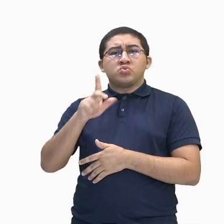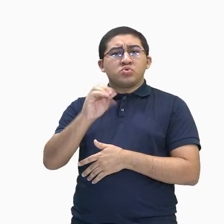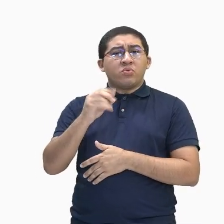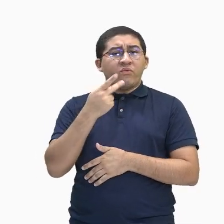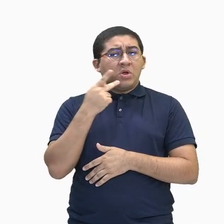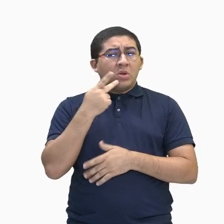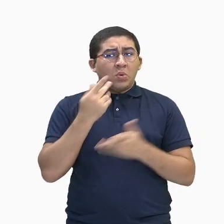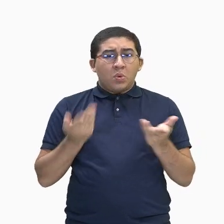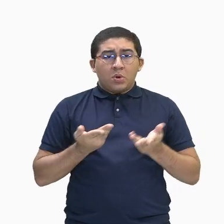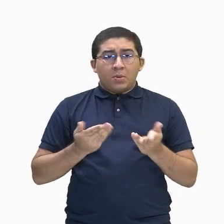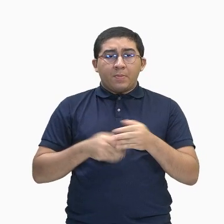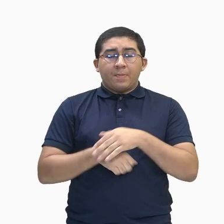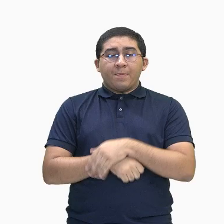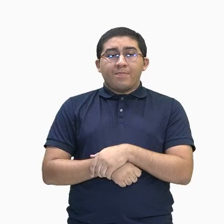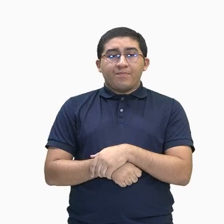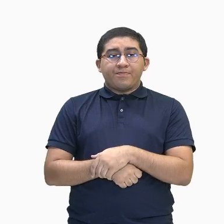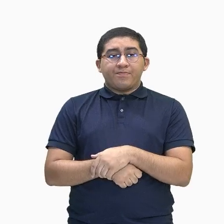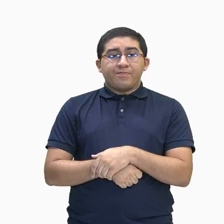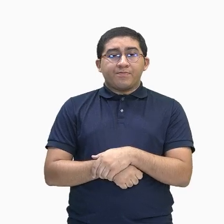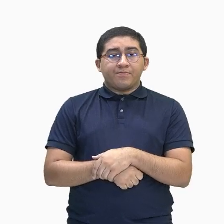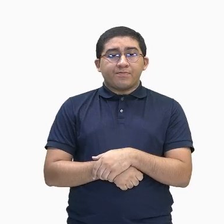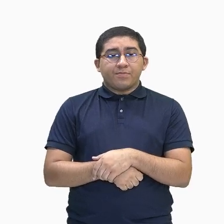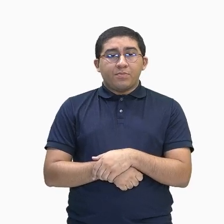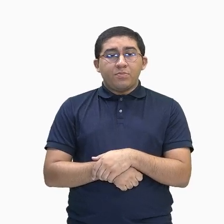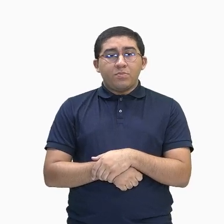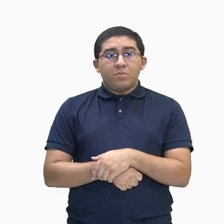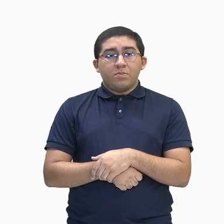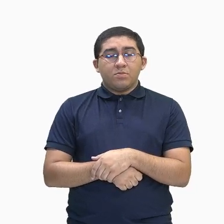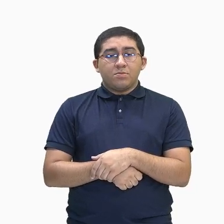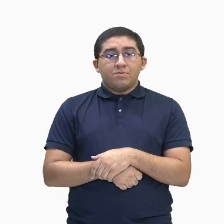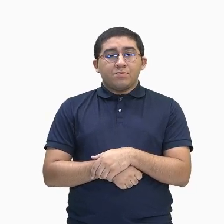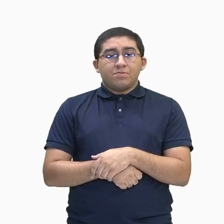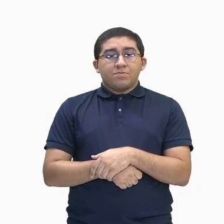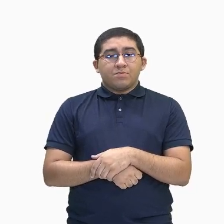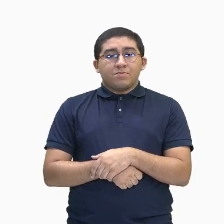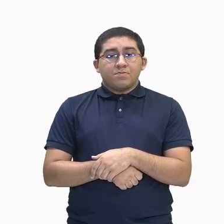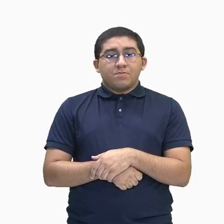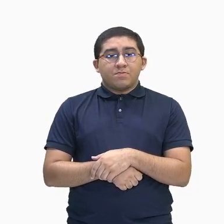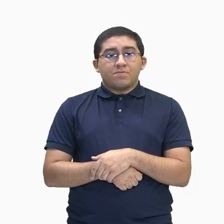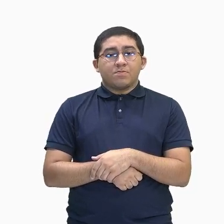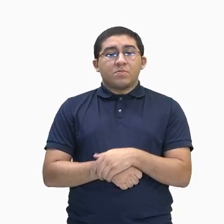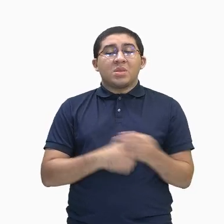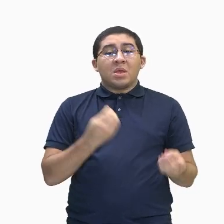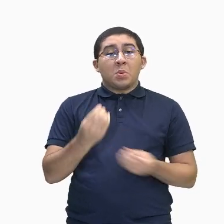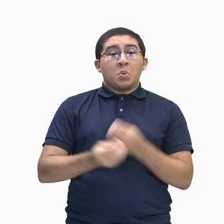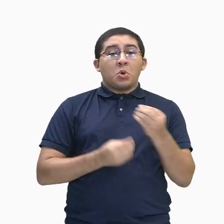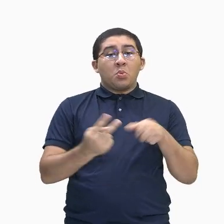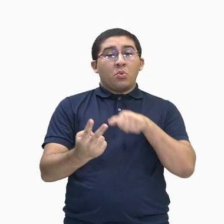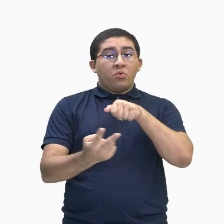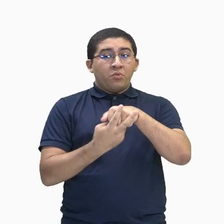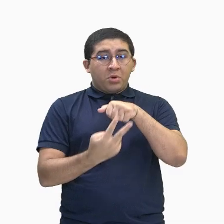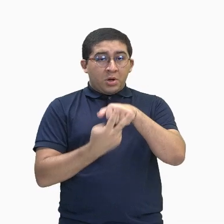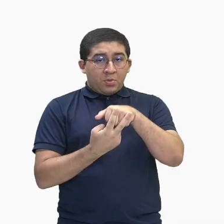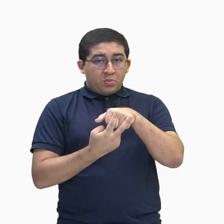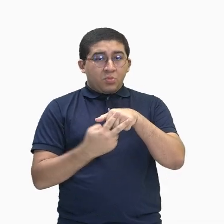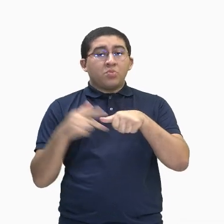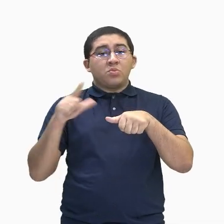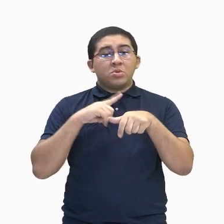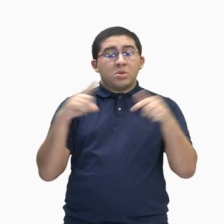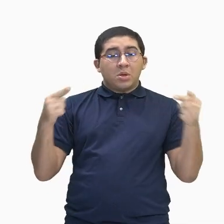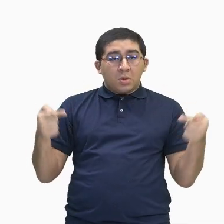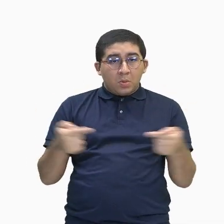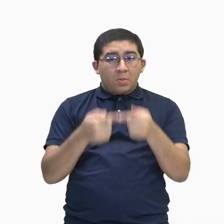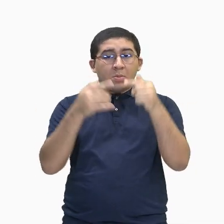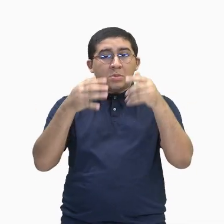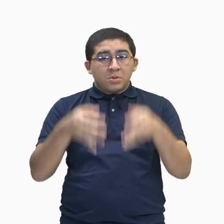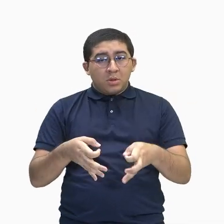lá. Então, o gerúndio, né, é a forma nominal dos verbos. Então,